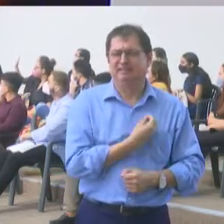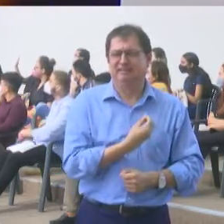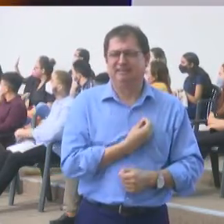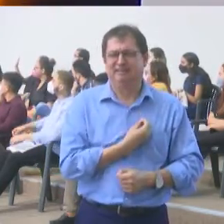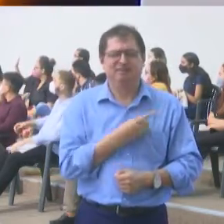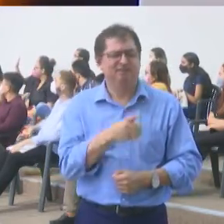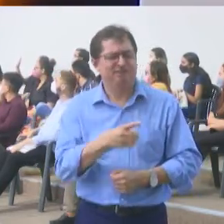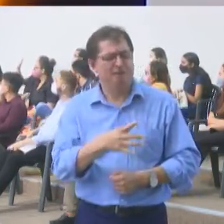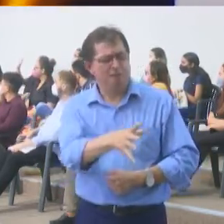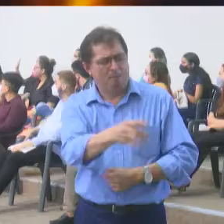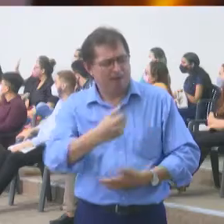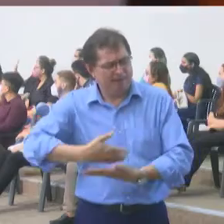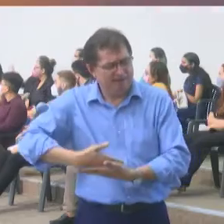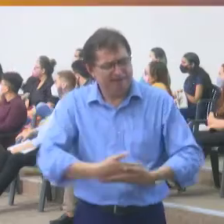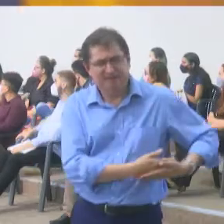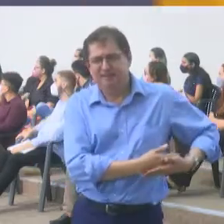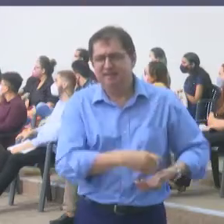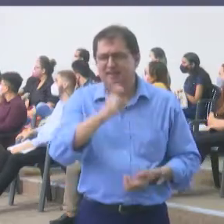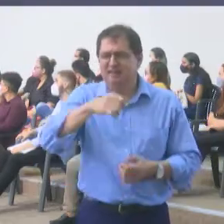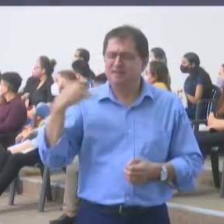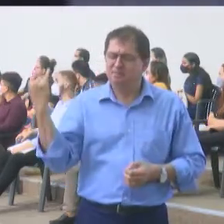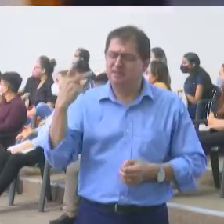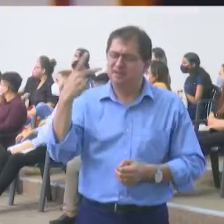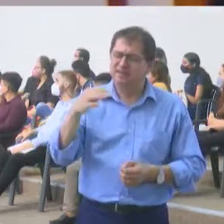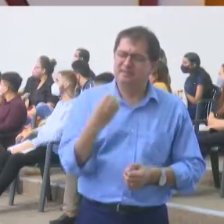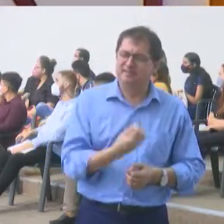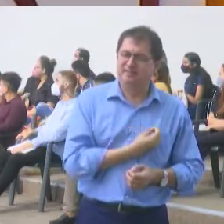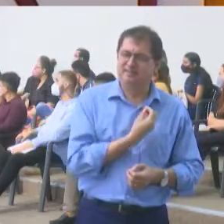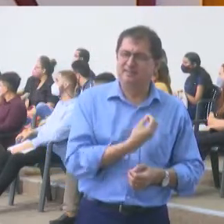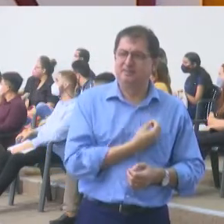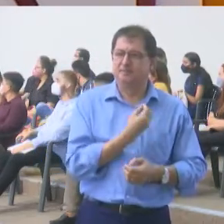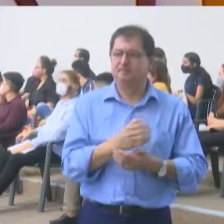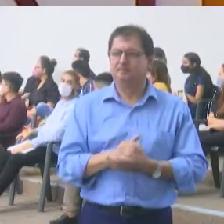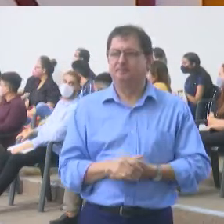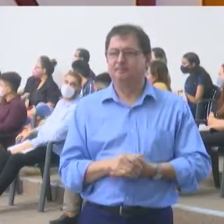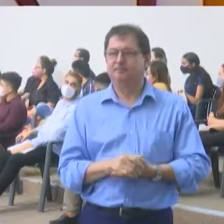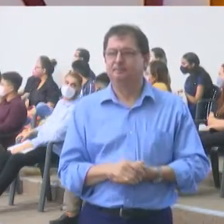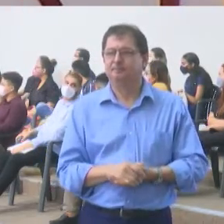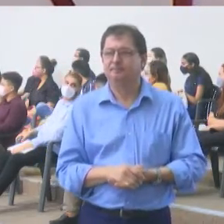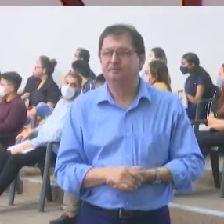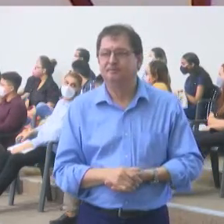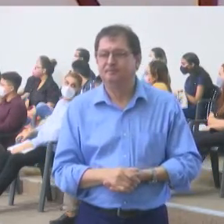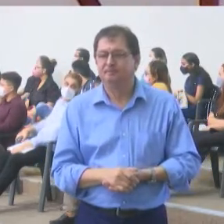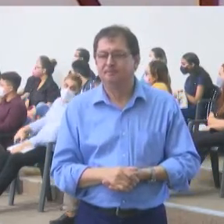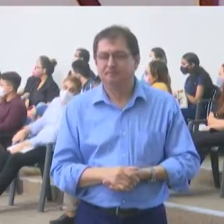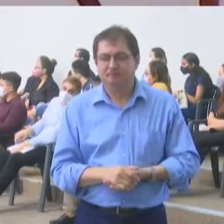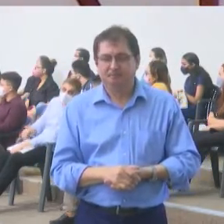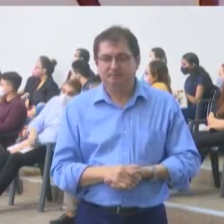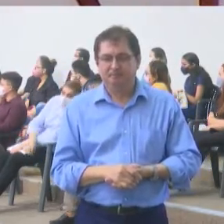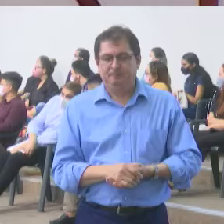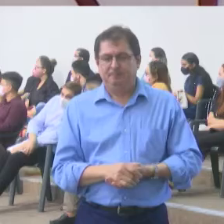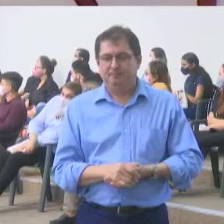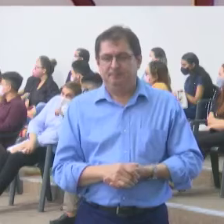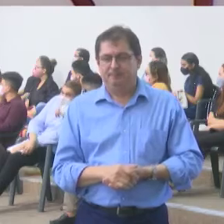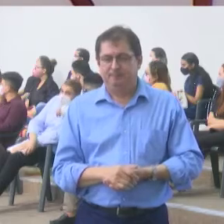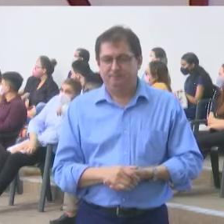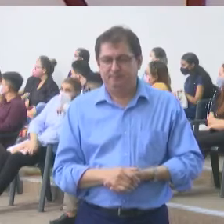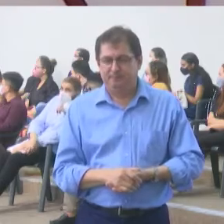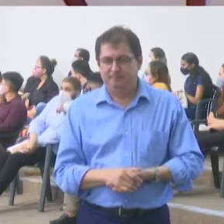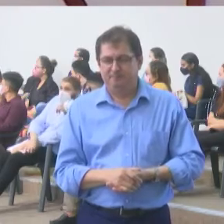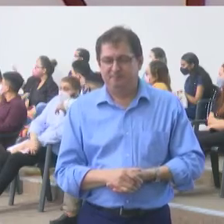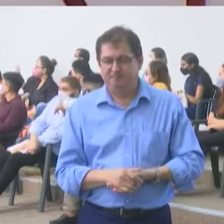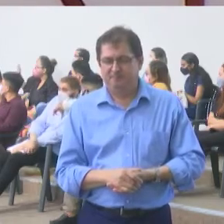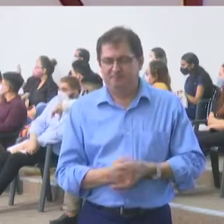essa criança e ela vai valer mais para você do que sete filhos. Aquilo suscitou em Noemi um espírito de